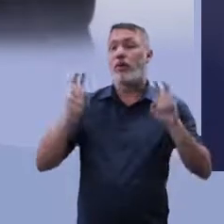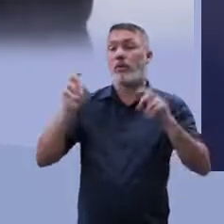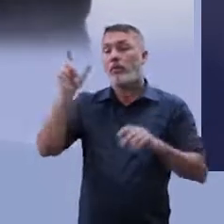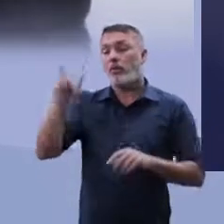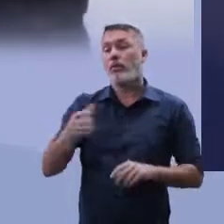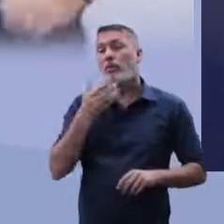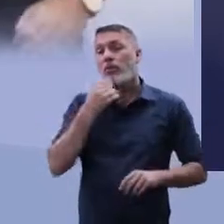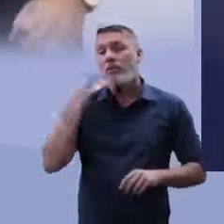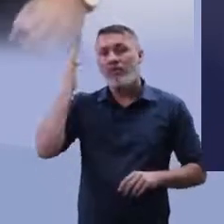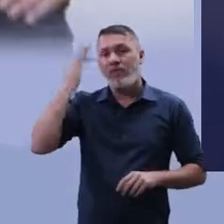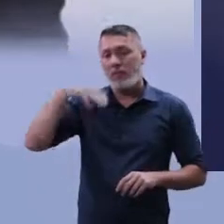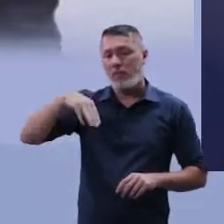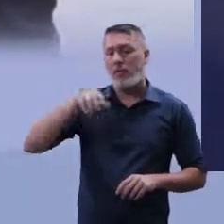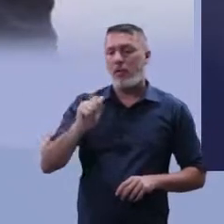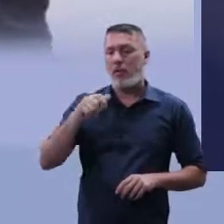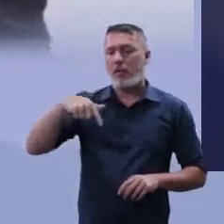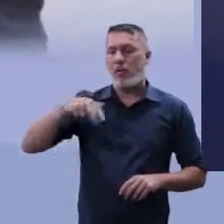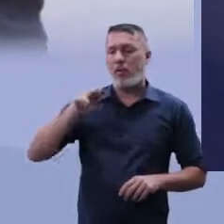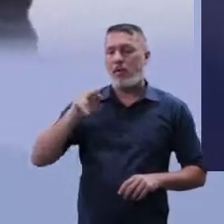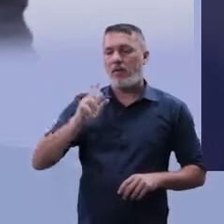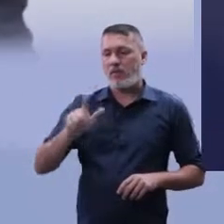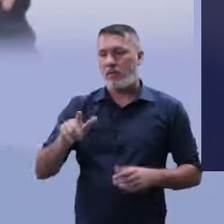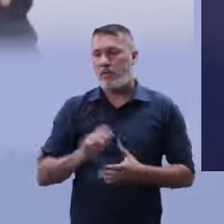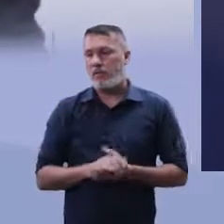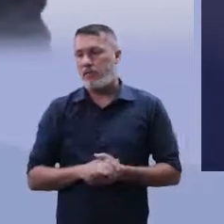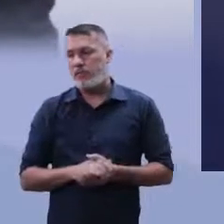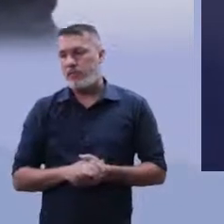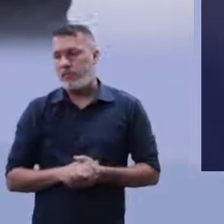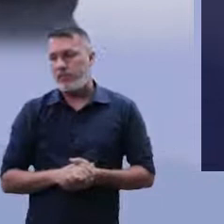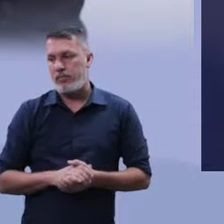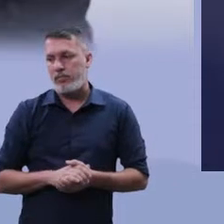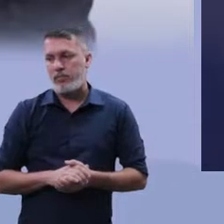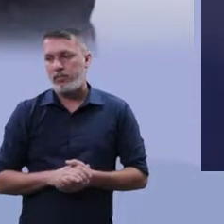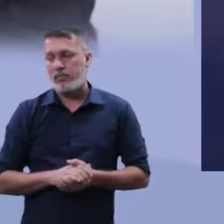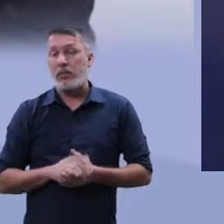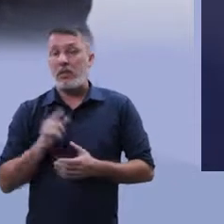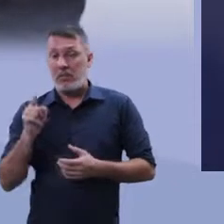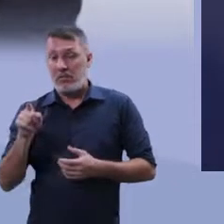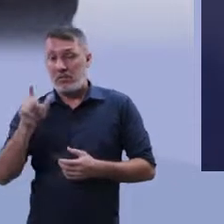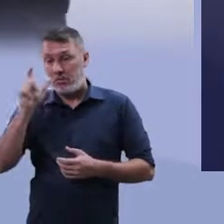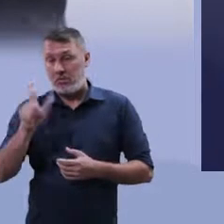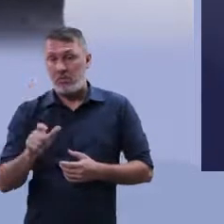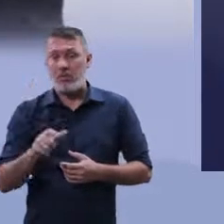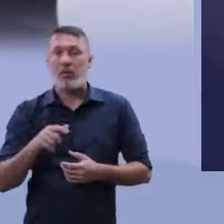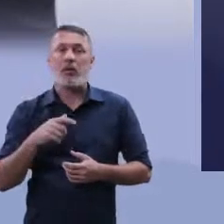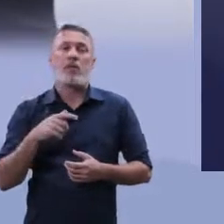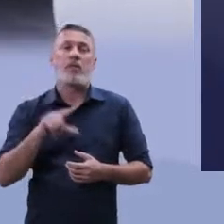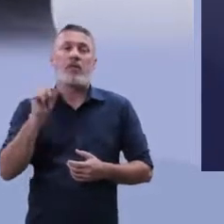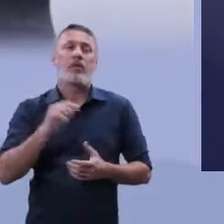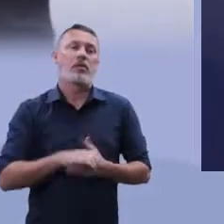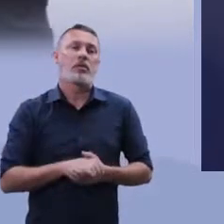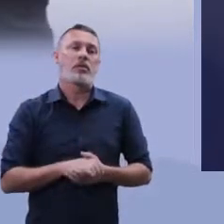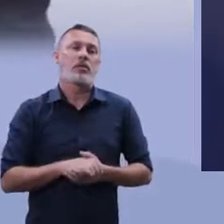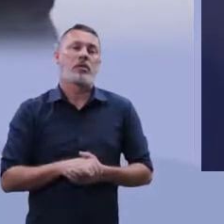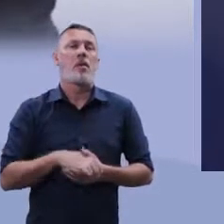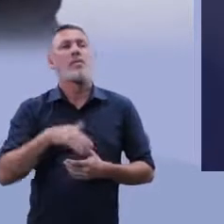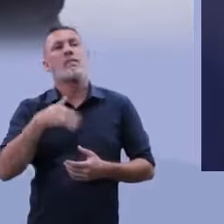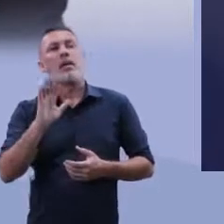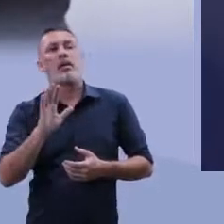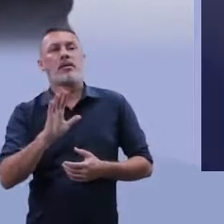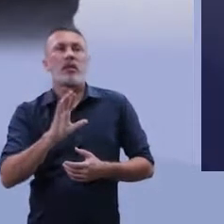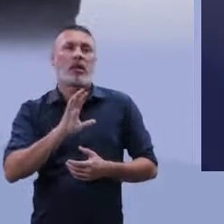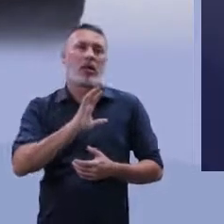de 2013. Nasce daqui uma questão: se vale mais ser amado que ter temido, ou temido que ser